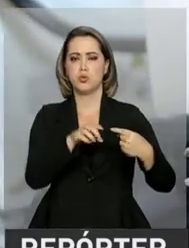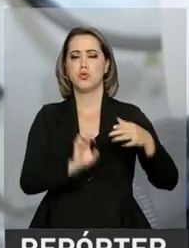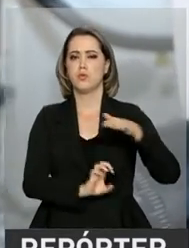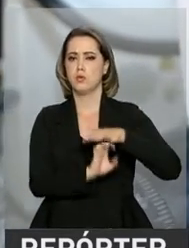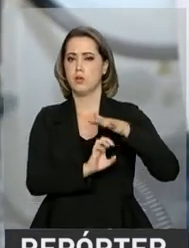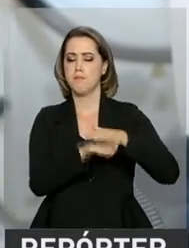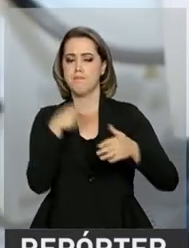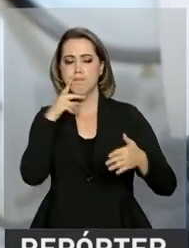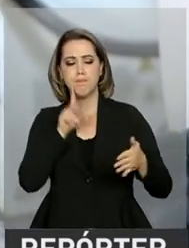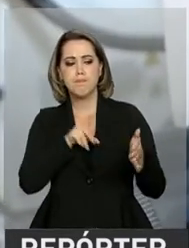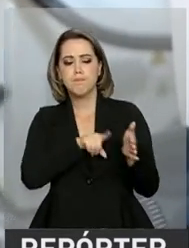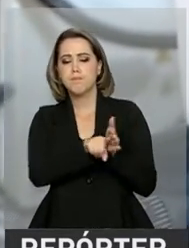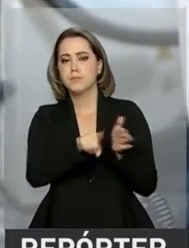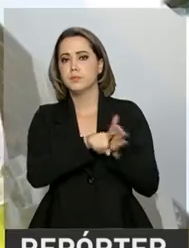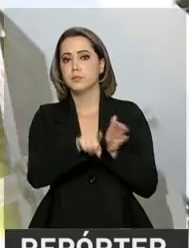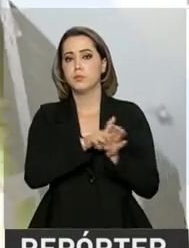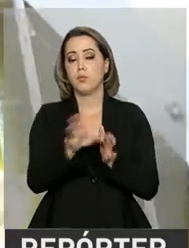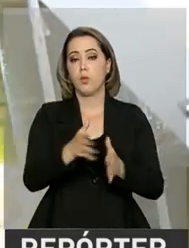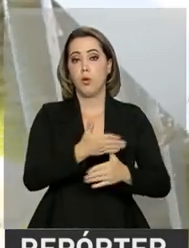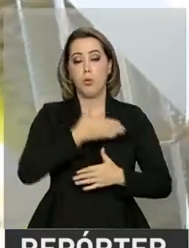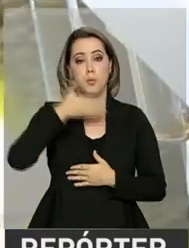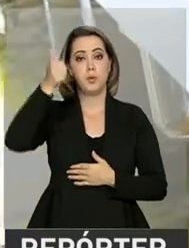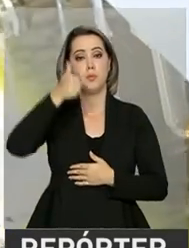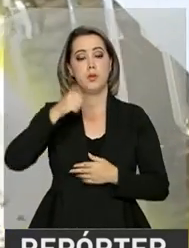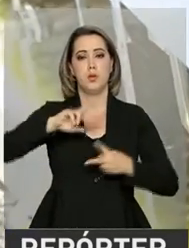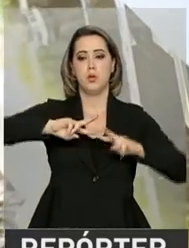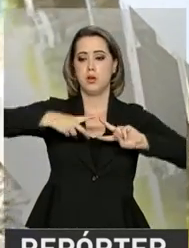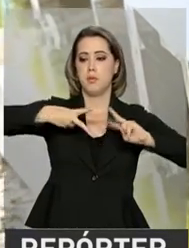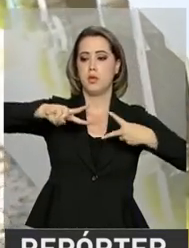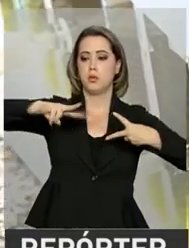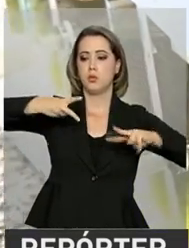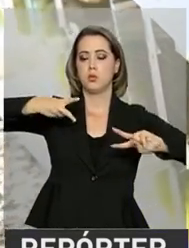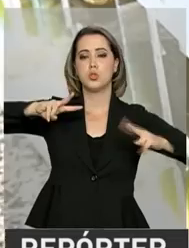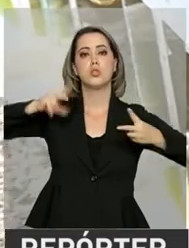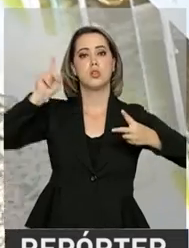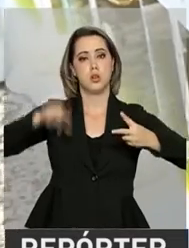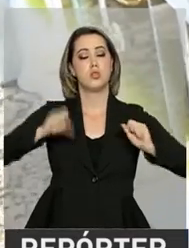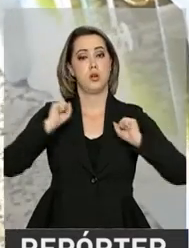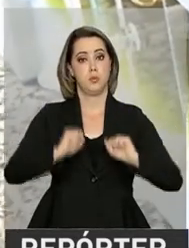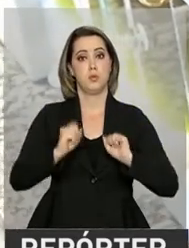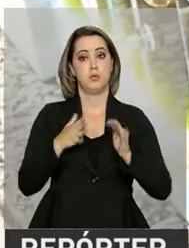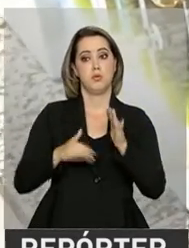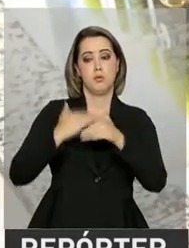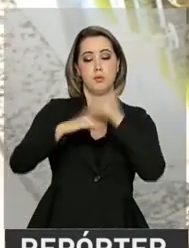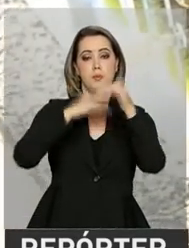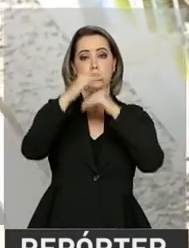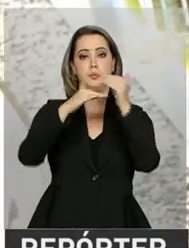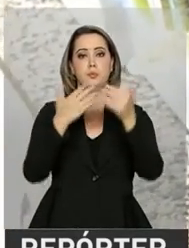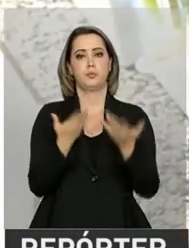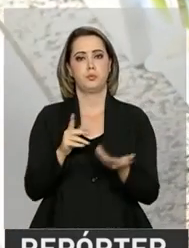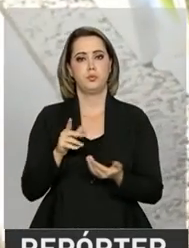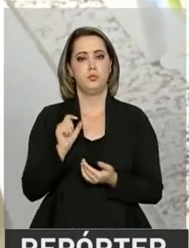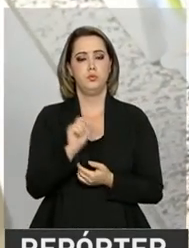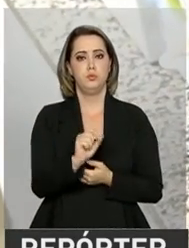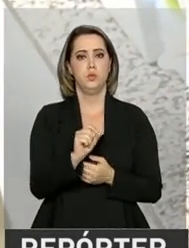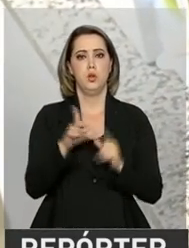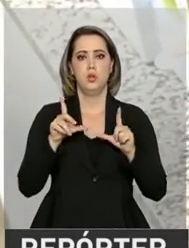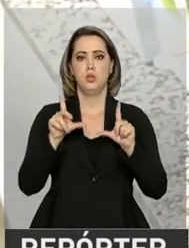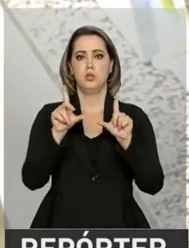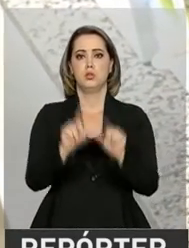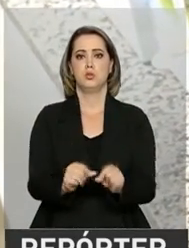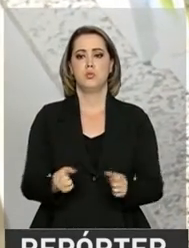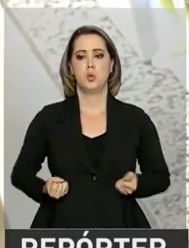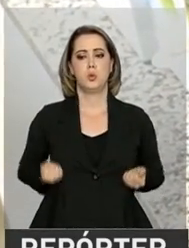se concentrando. Com o melhoramento genético, por exemplo, será possível potencializar o rendimento das microalgas, diminuindo